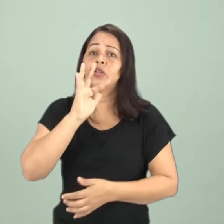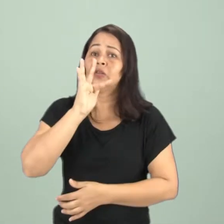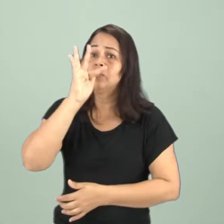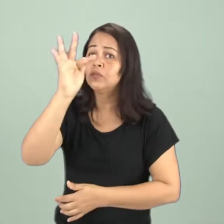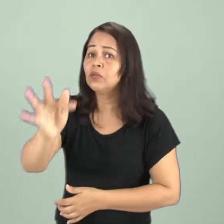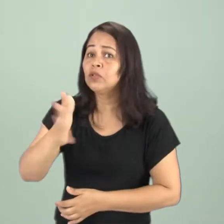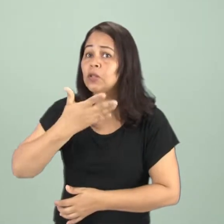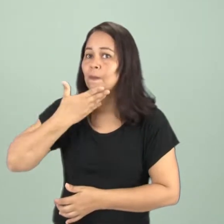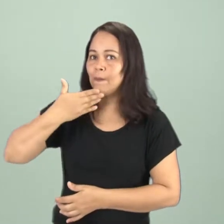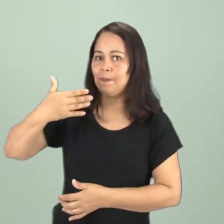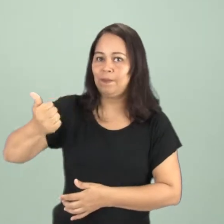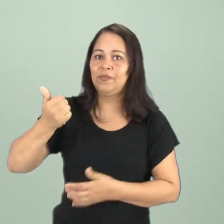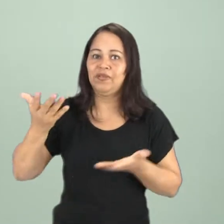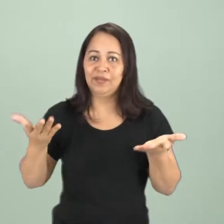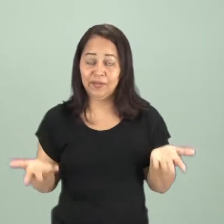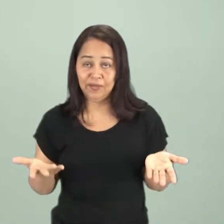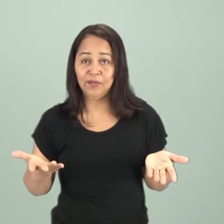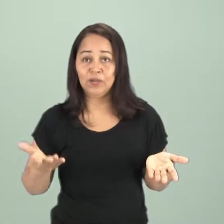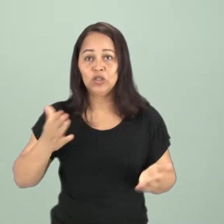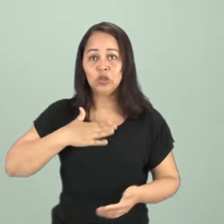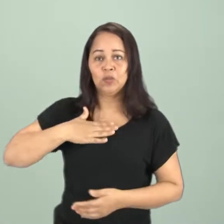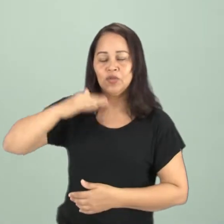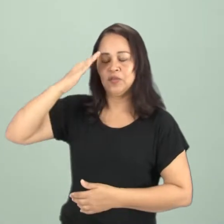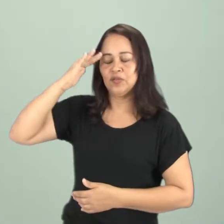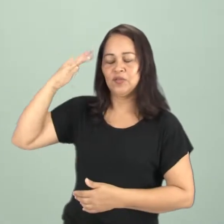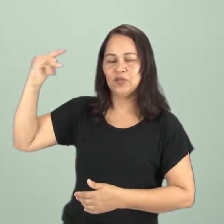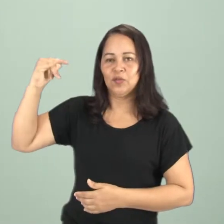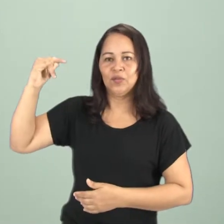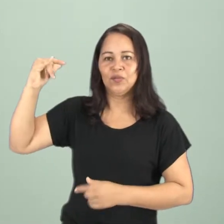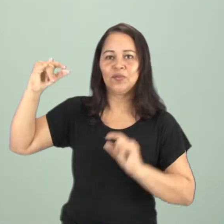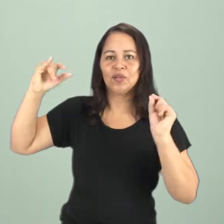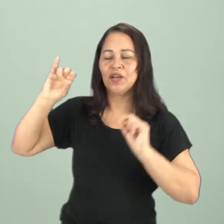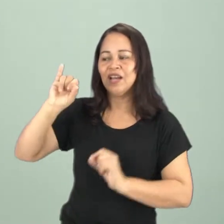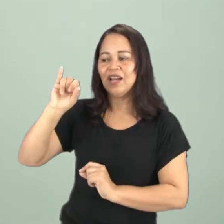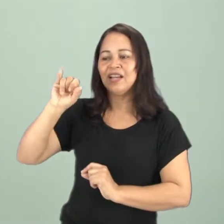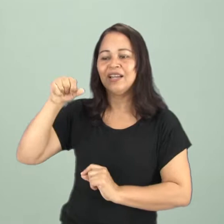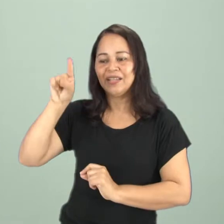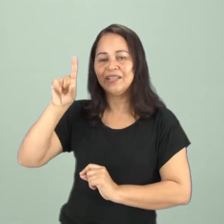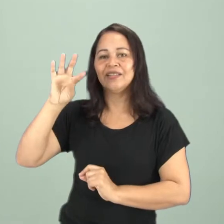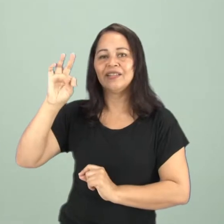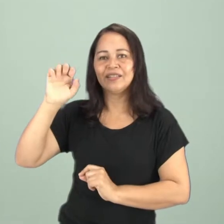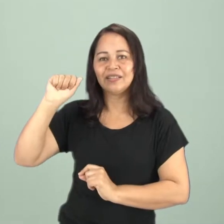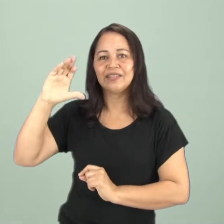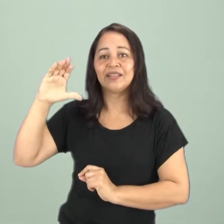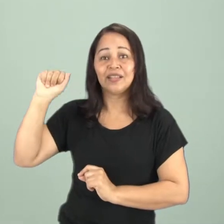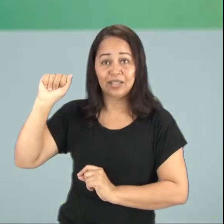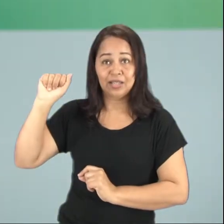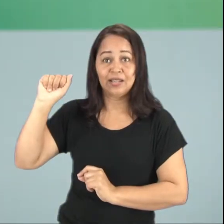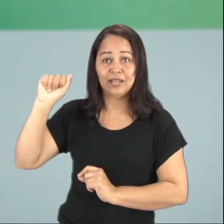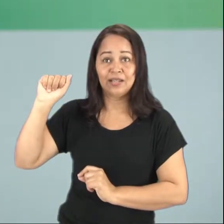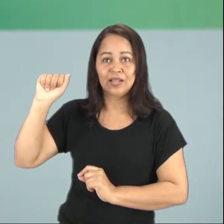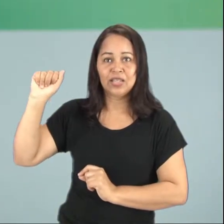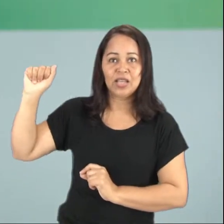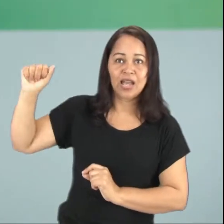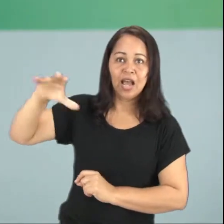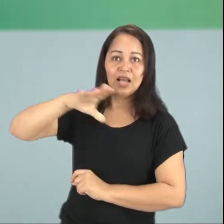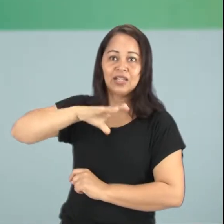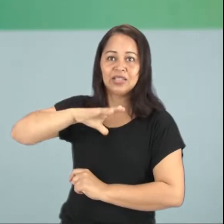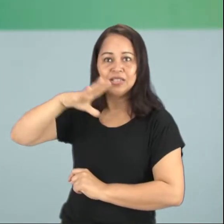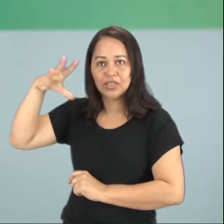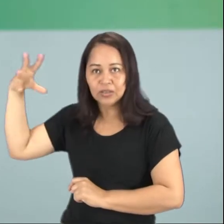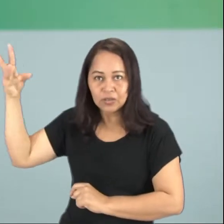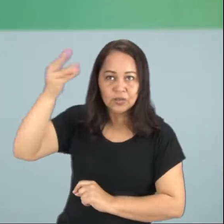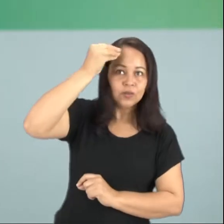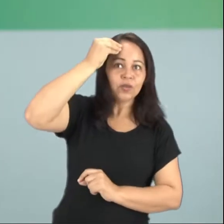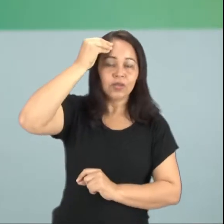para caminhada rumo ao meu sonho, rumo à minha Ítaca, né? Como nós havíamos falado na aula anterior. E aí eu quero que